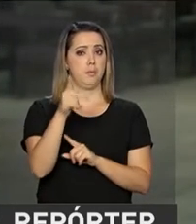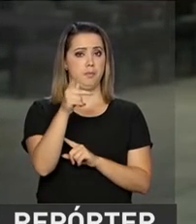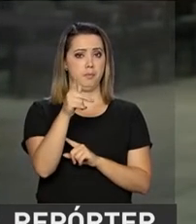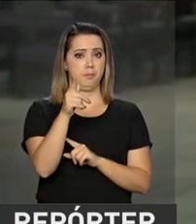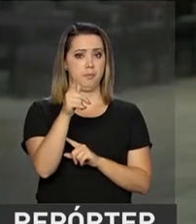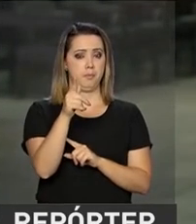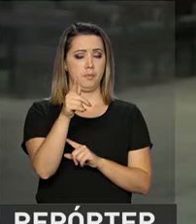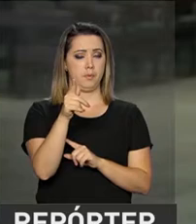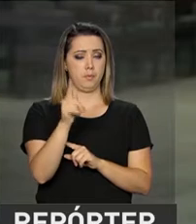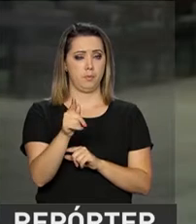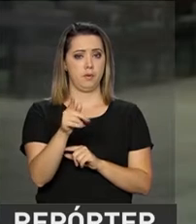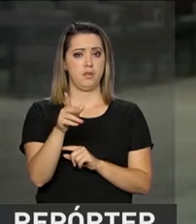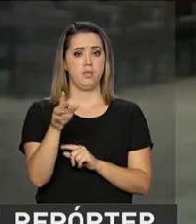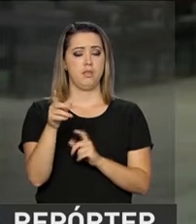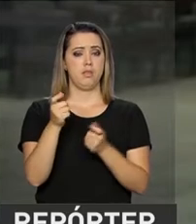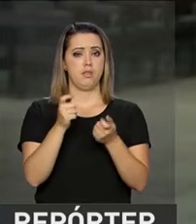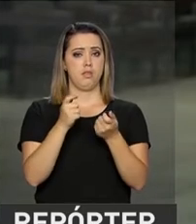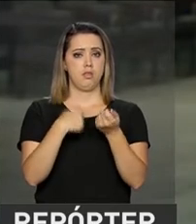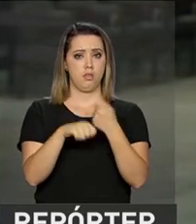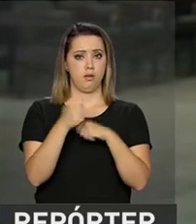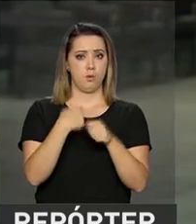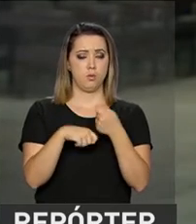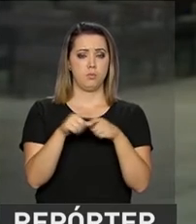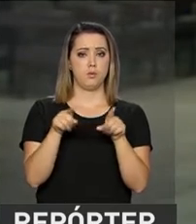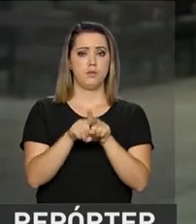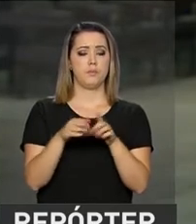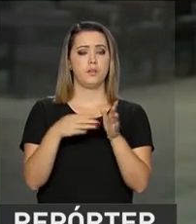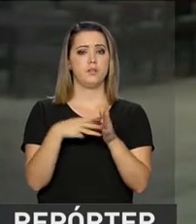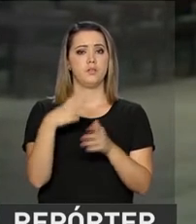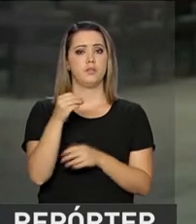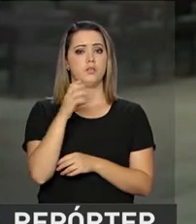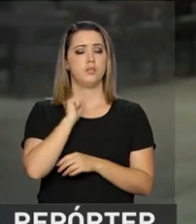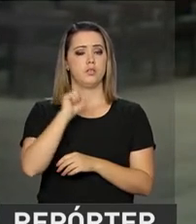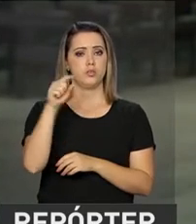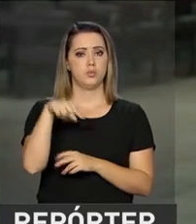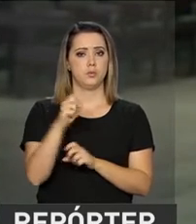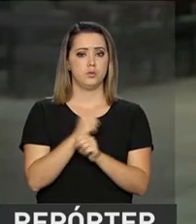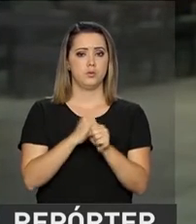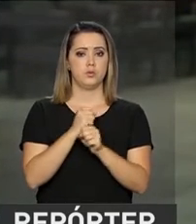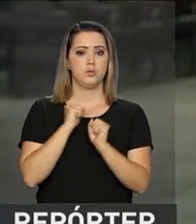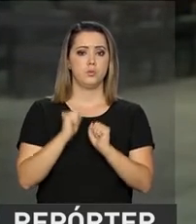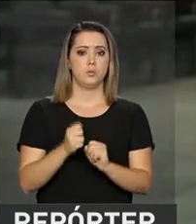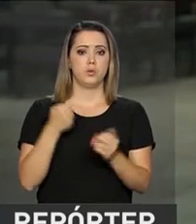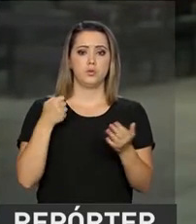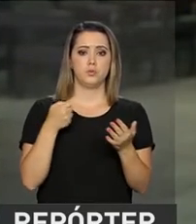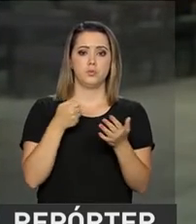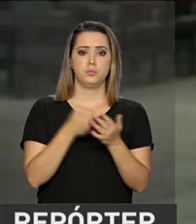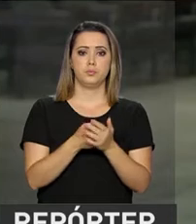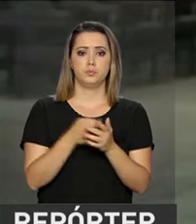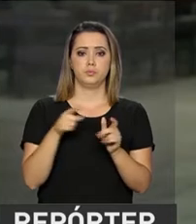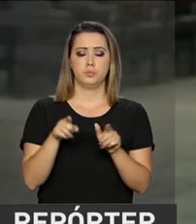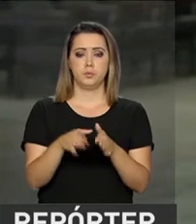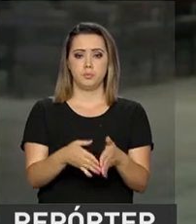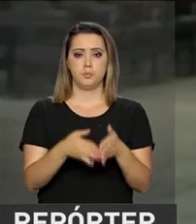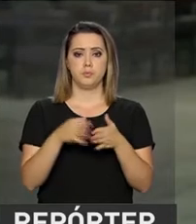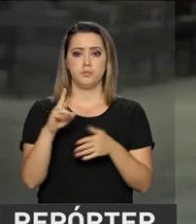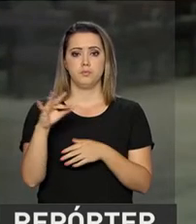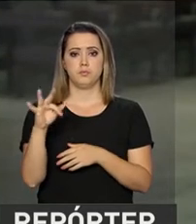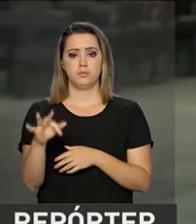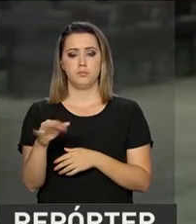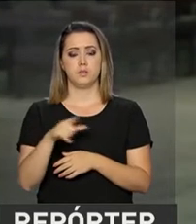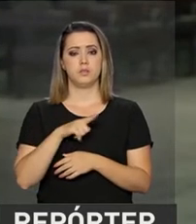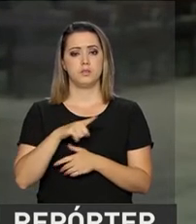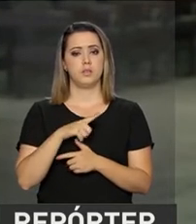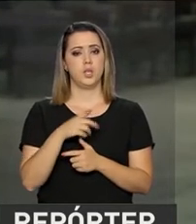da fazenda nacional até 30 de abril deste ano podem fazer esse requerimento à receita e para quem